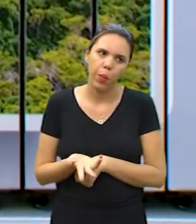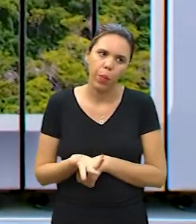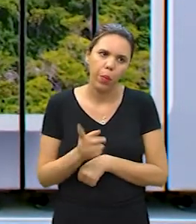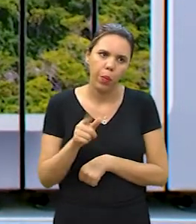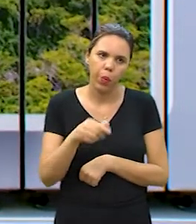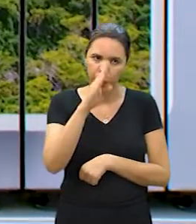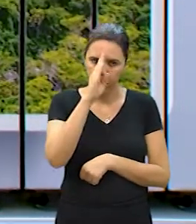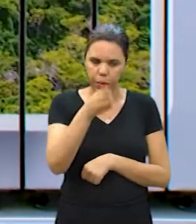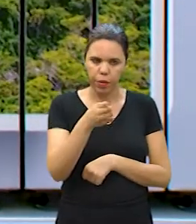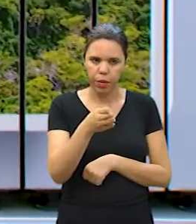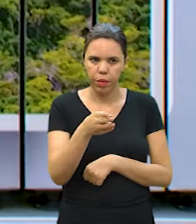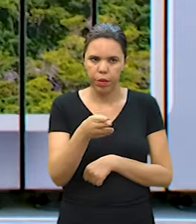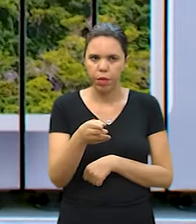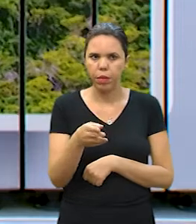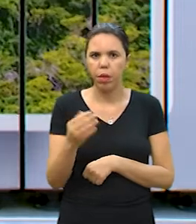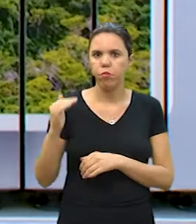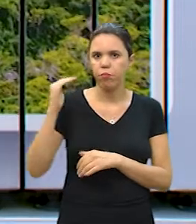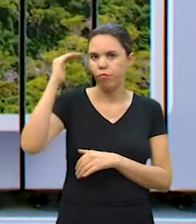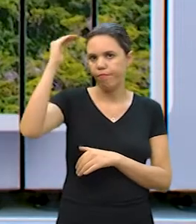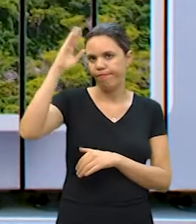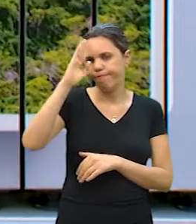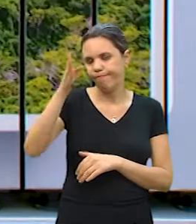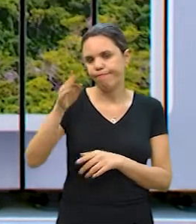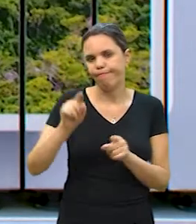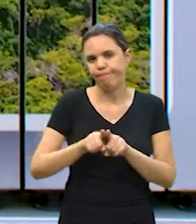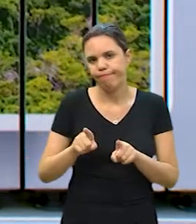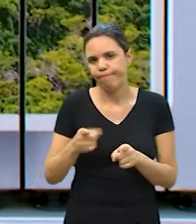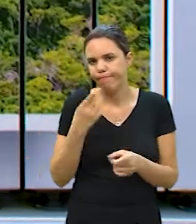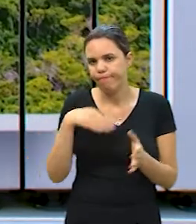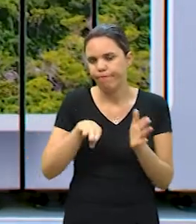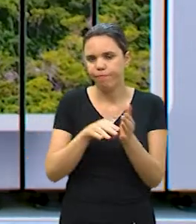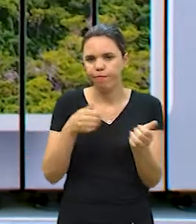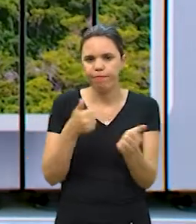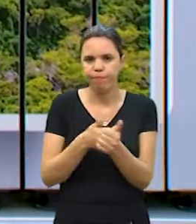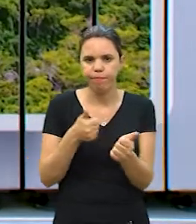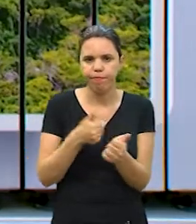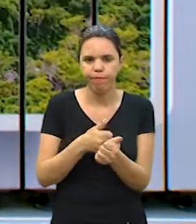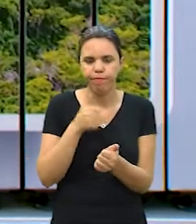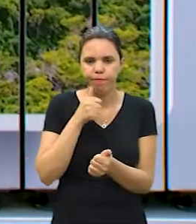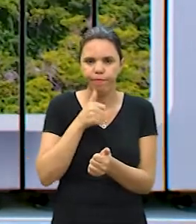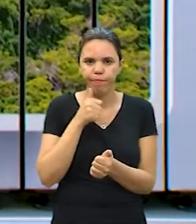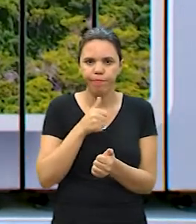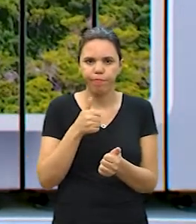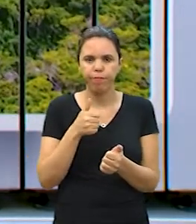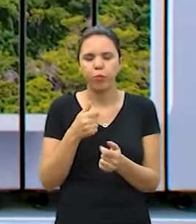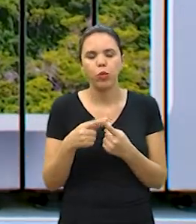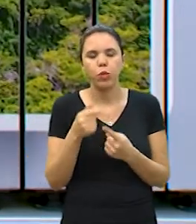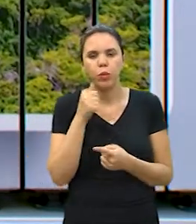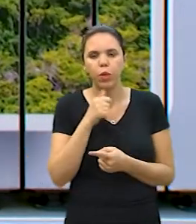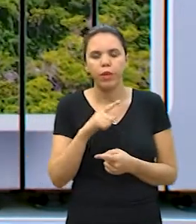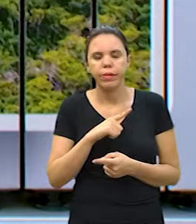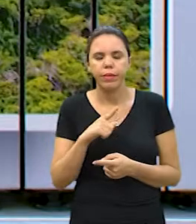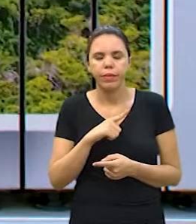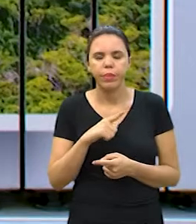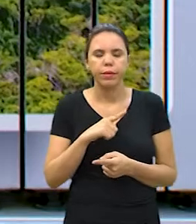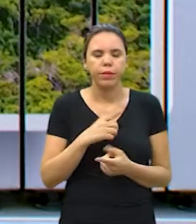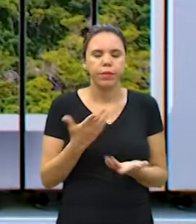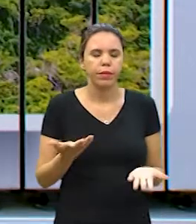saúde, isso é fundamental, é o pilar, né? Quer dizer, é como você chega mais perto da mulher. Porque a mulher tem...